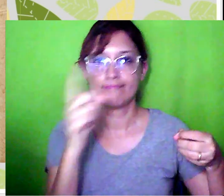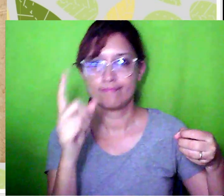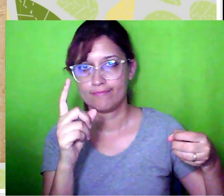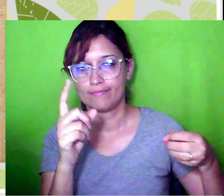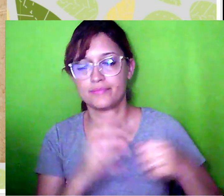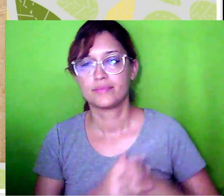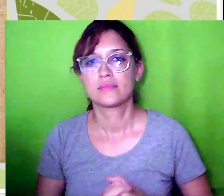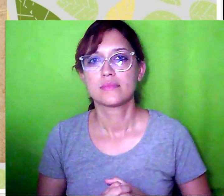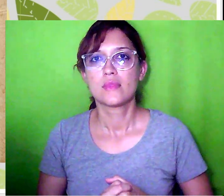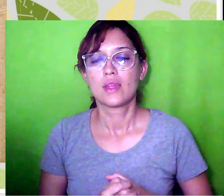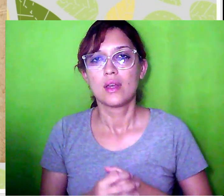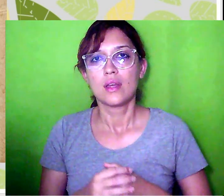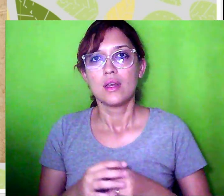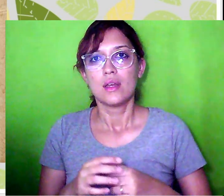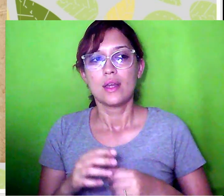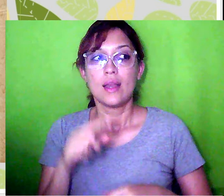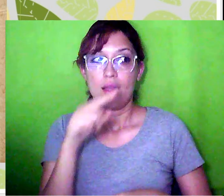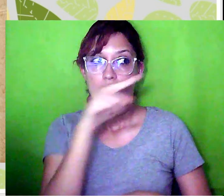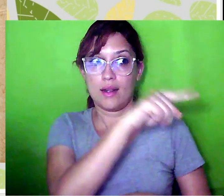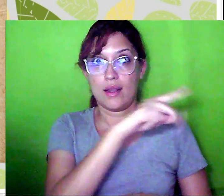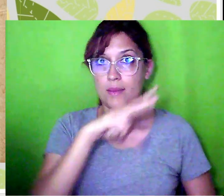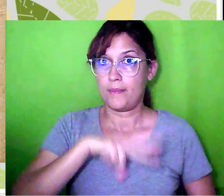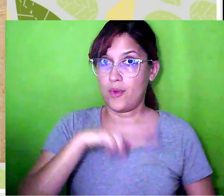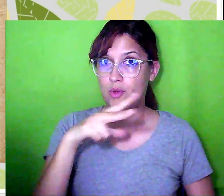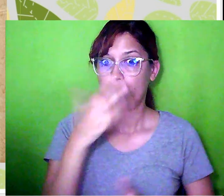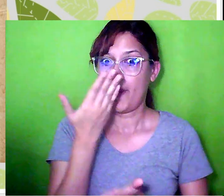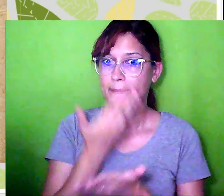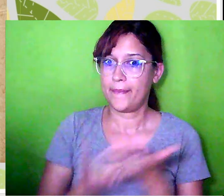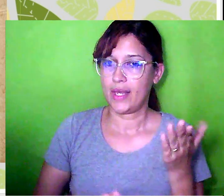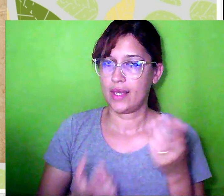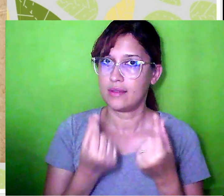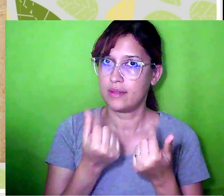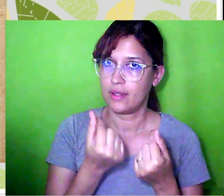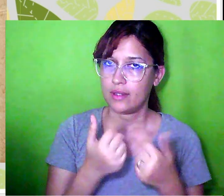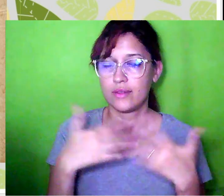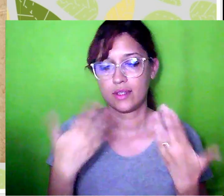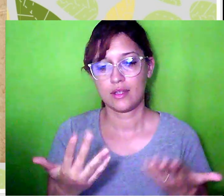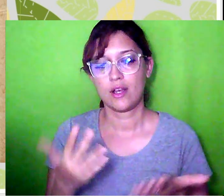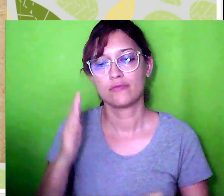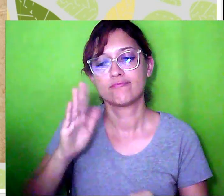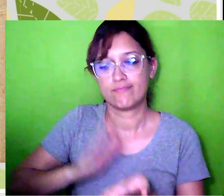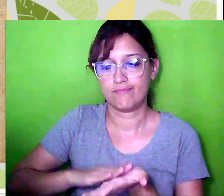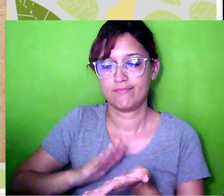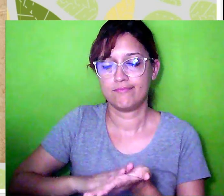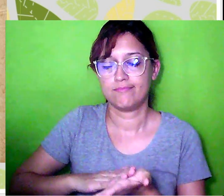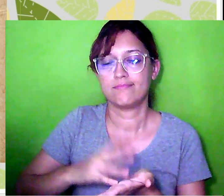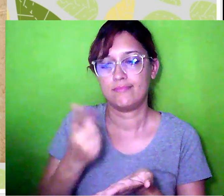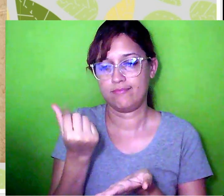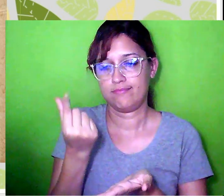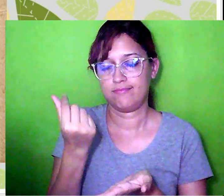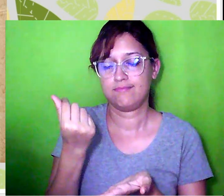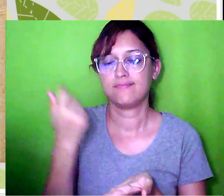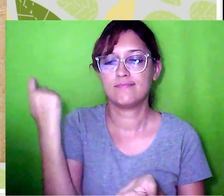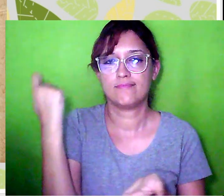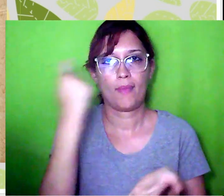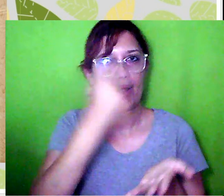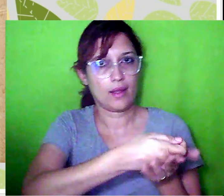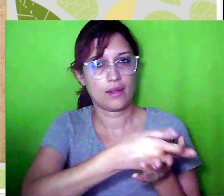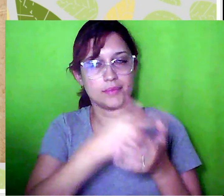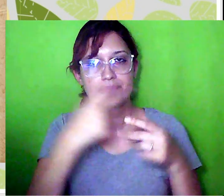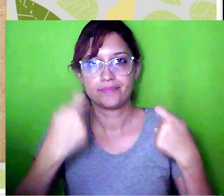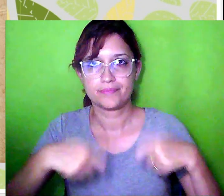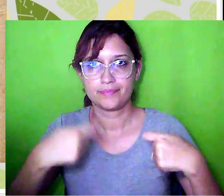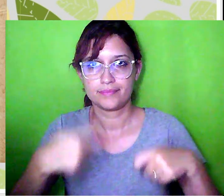justamente porque essa independência traria perdas para Portugal, então foi exigida uma